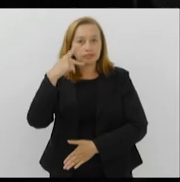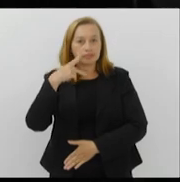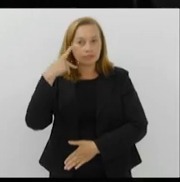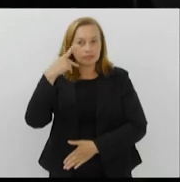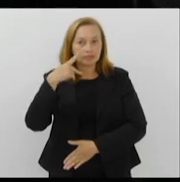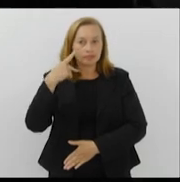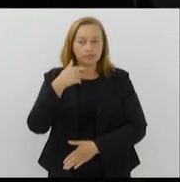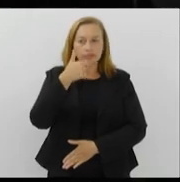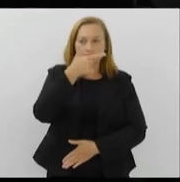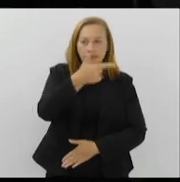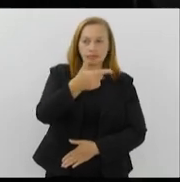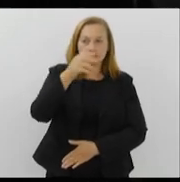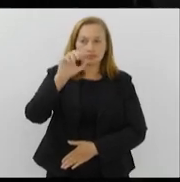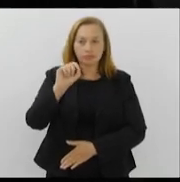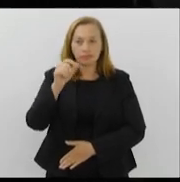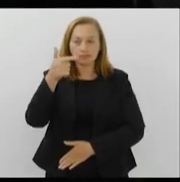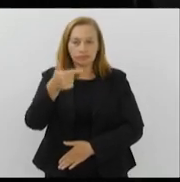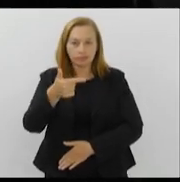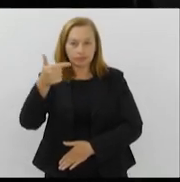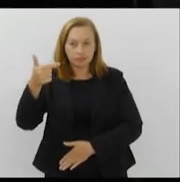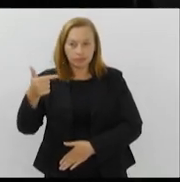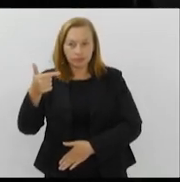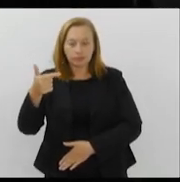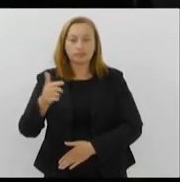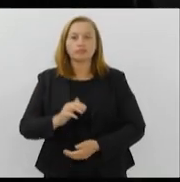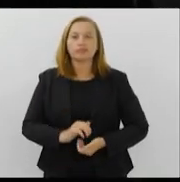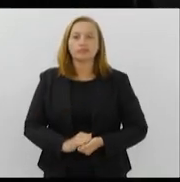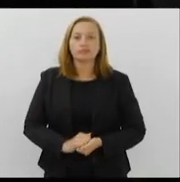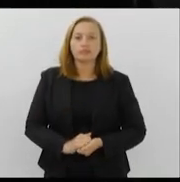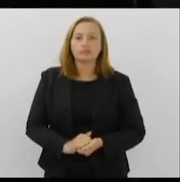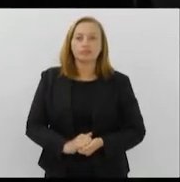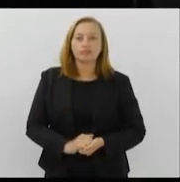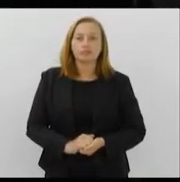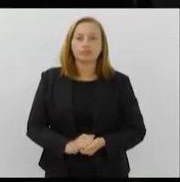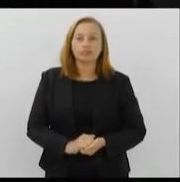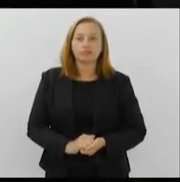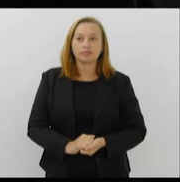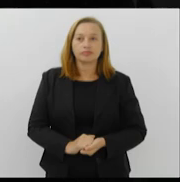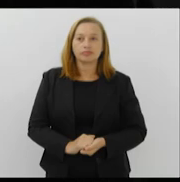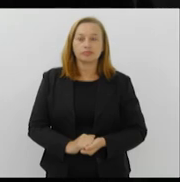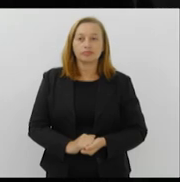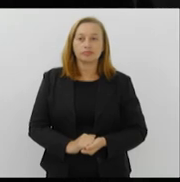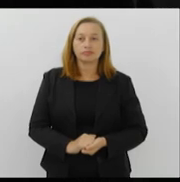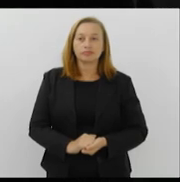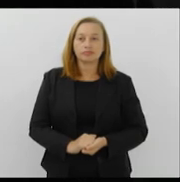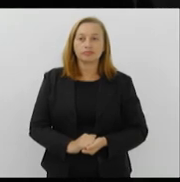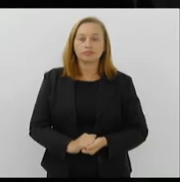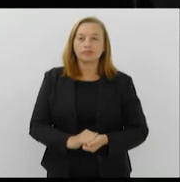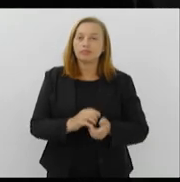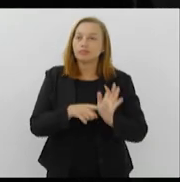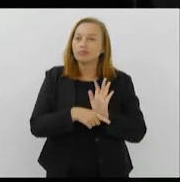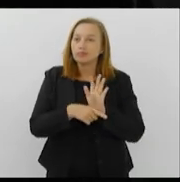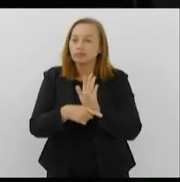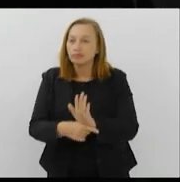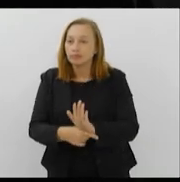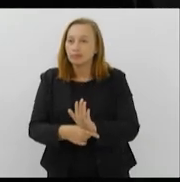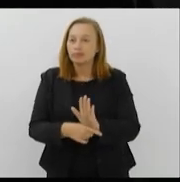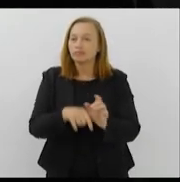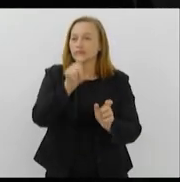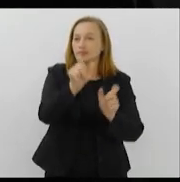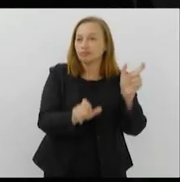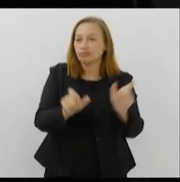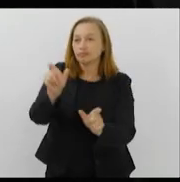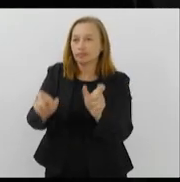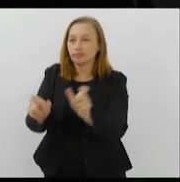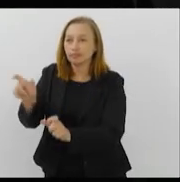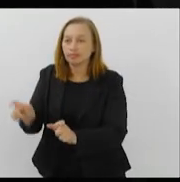em 2022 e que vem na salvaguarda de pessoas em